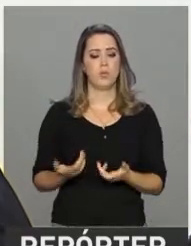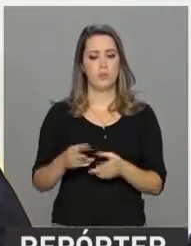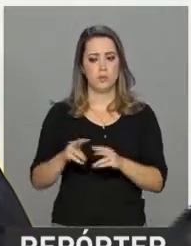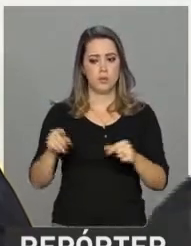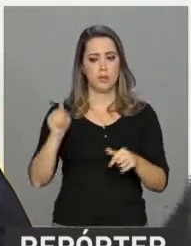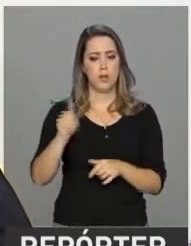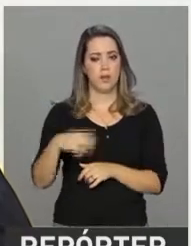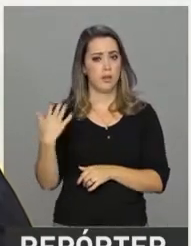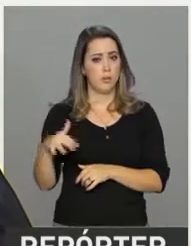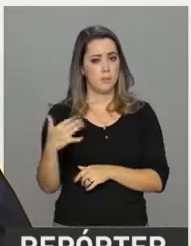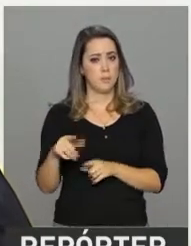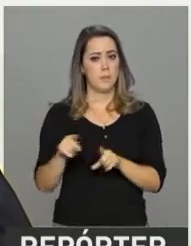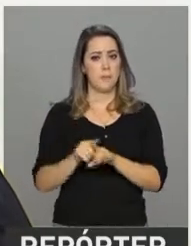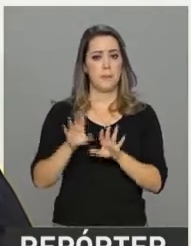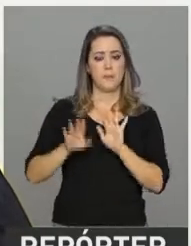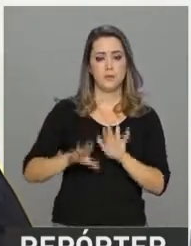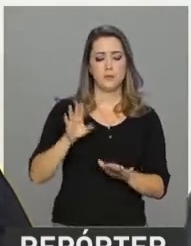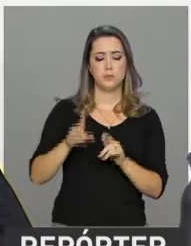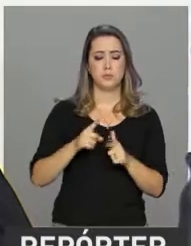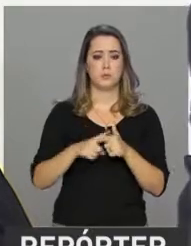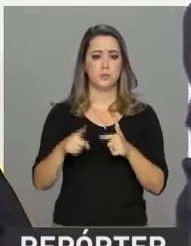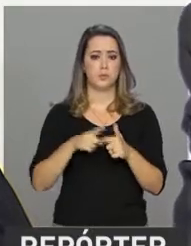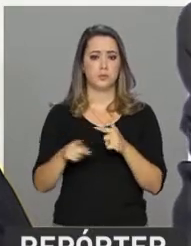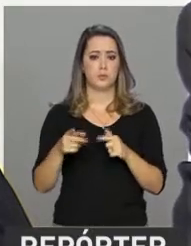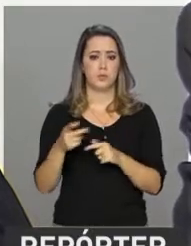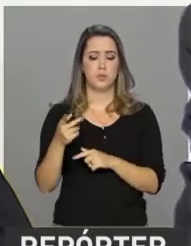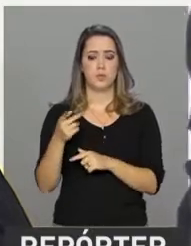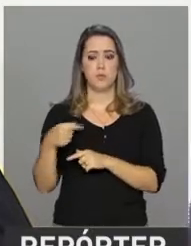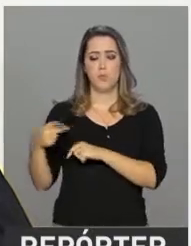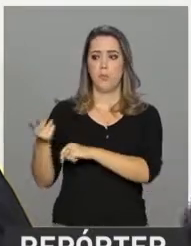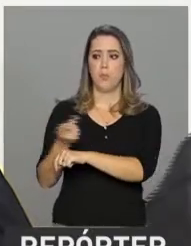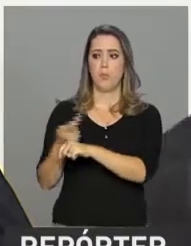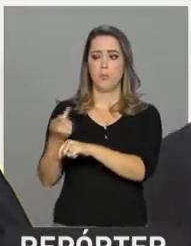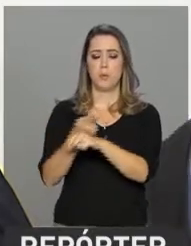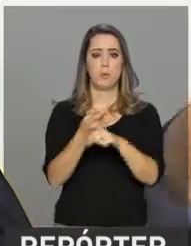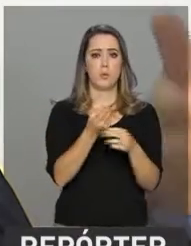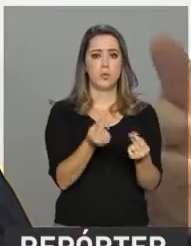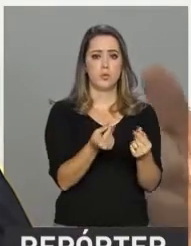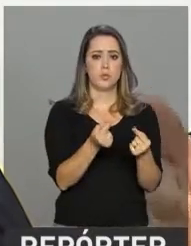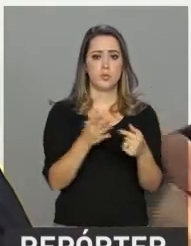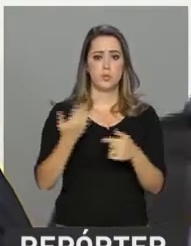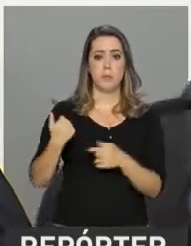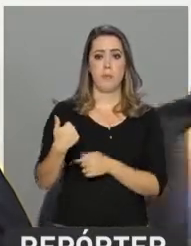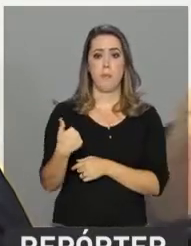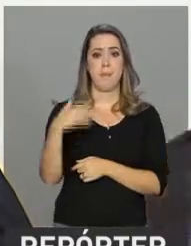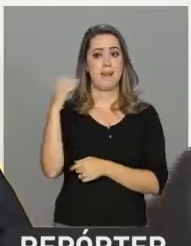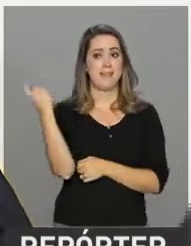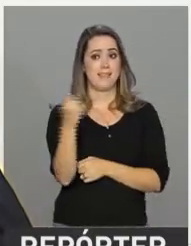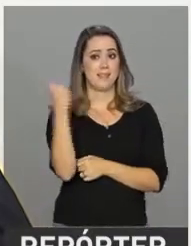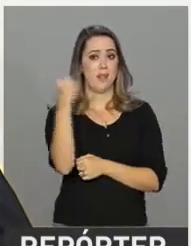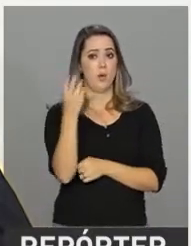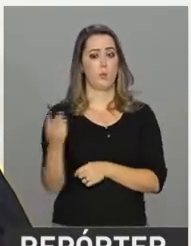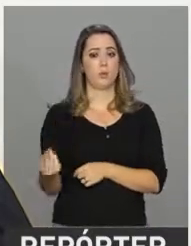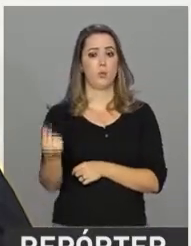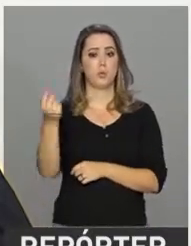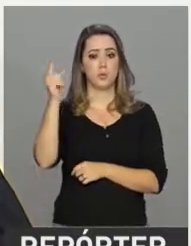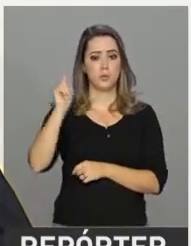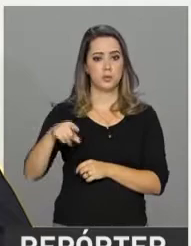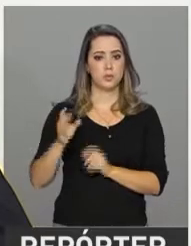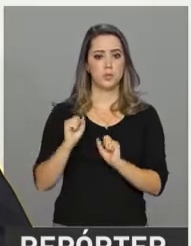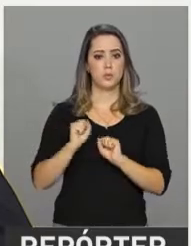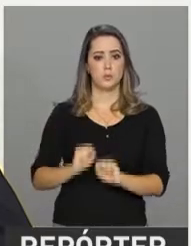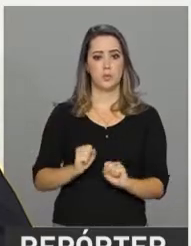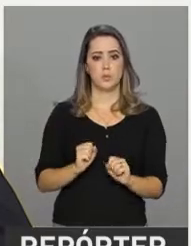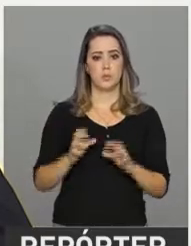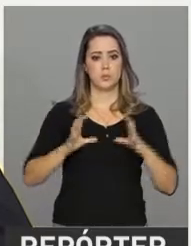maior, normalmente o problema corre atrás do dinheiro, né? Onde é que está o dinheiro? Então, quanto maior for a valorização, e é a valorização, a